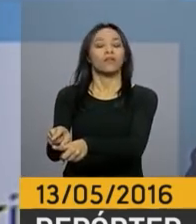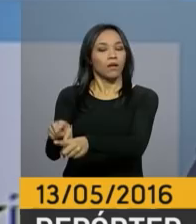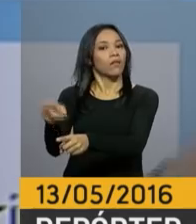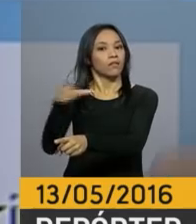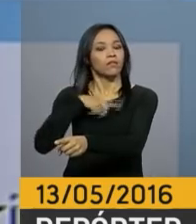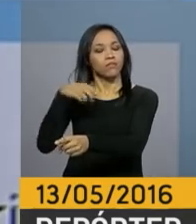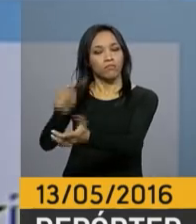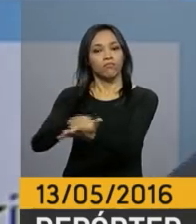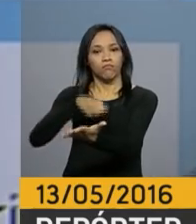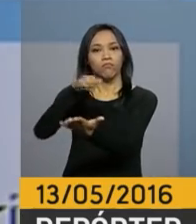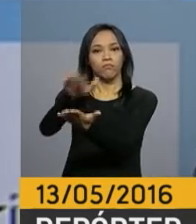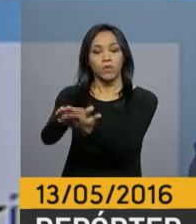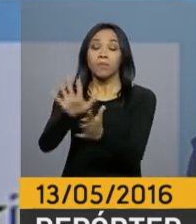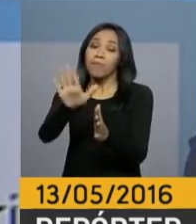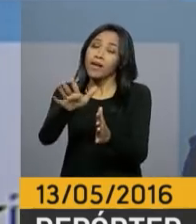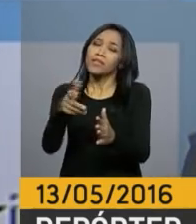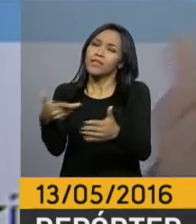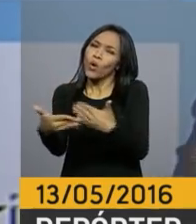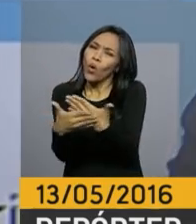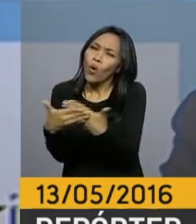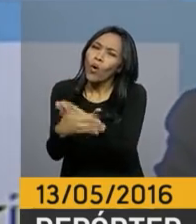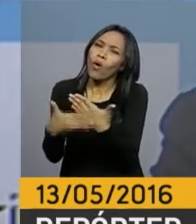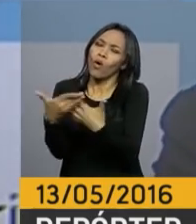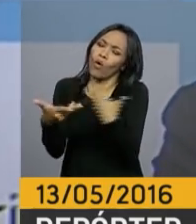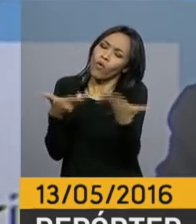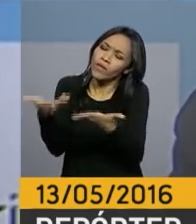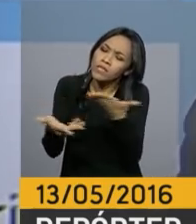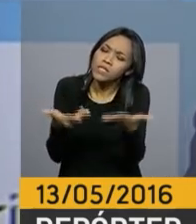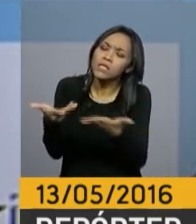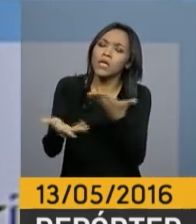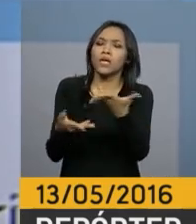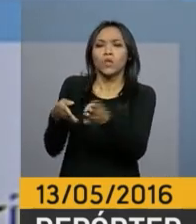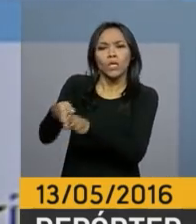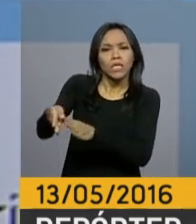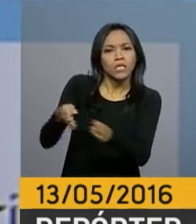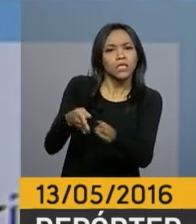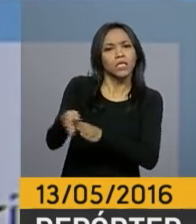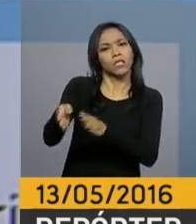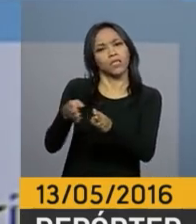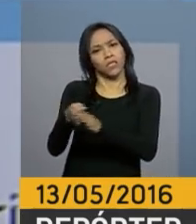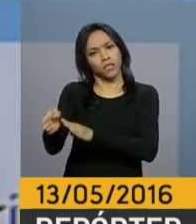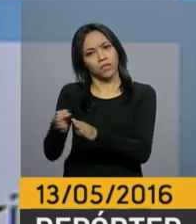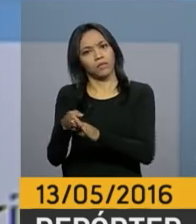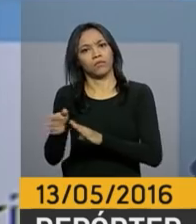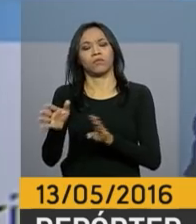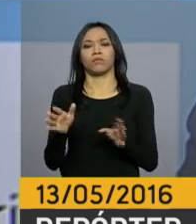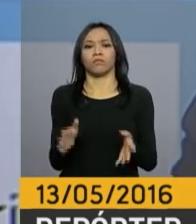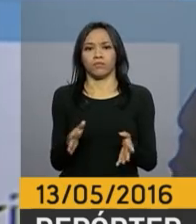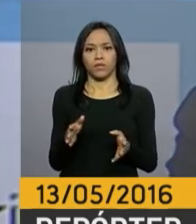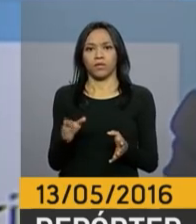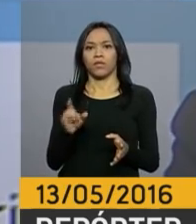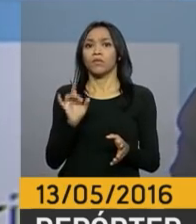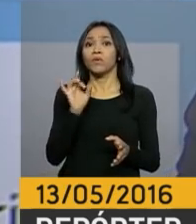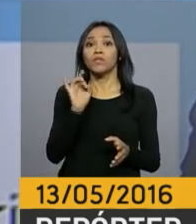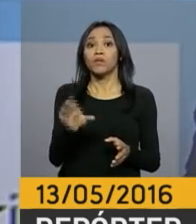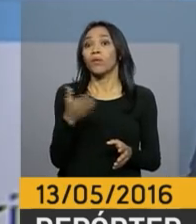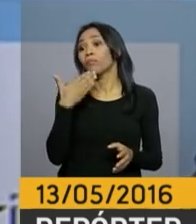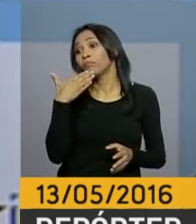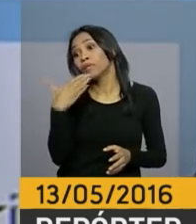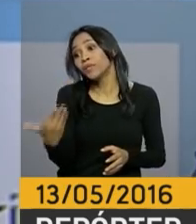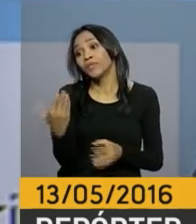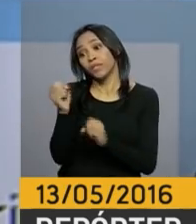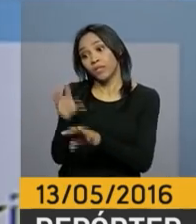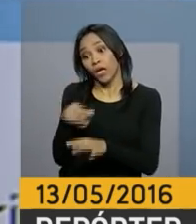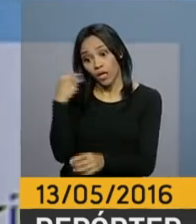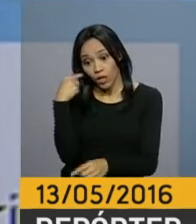vontade ensinam as pessoas uma duas três vezes como evitar o foco não vão mais lá só para pedir ensinar se